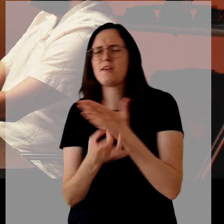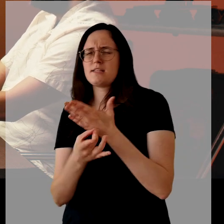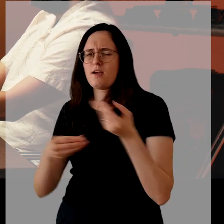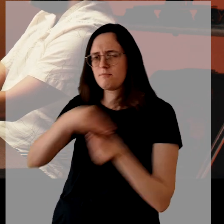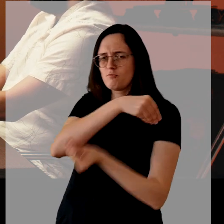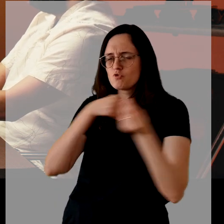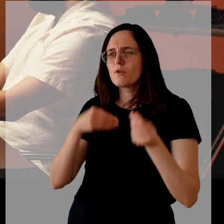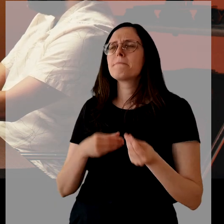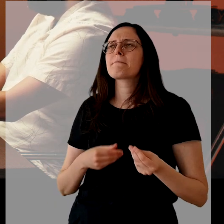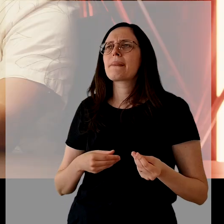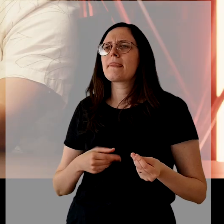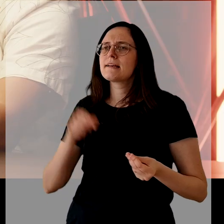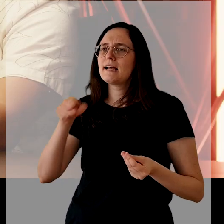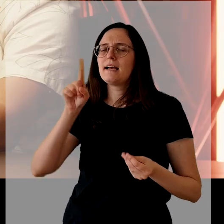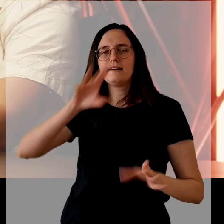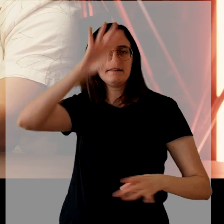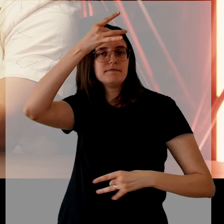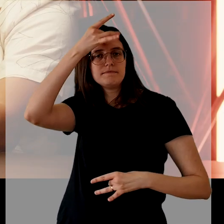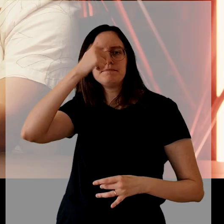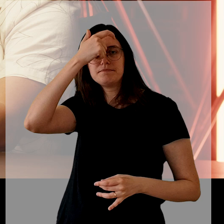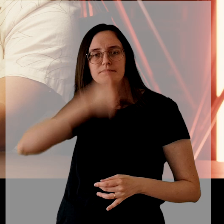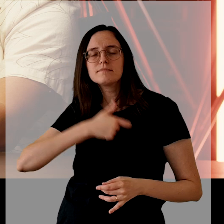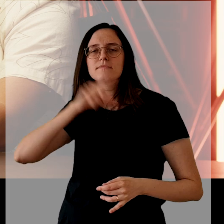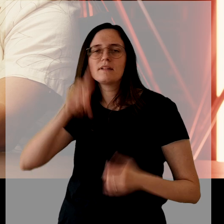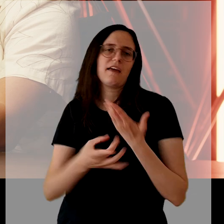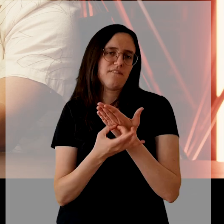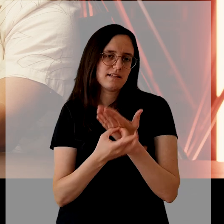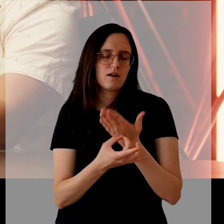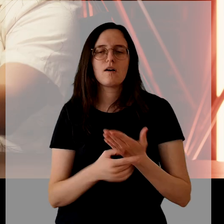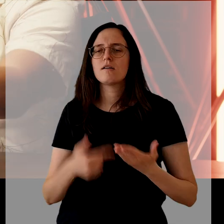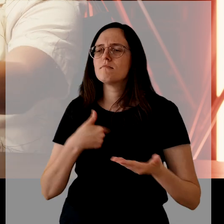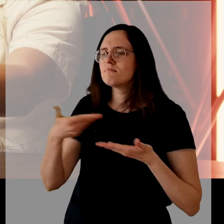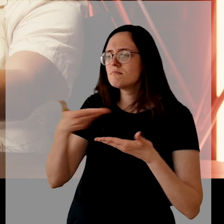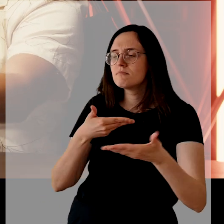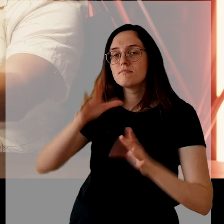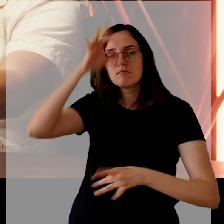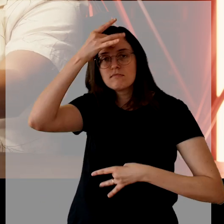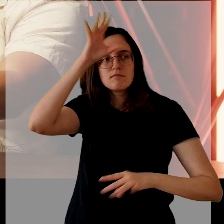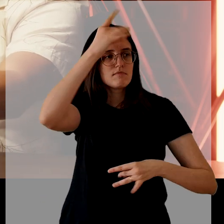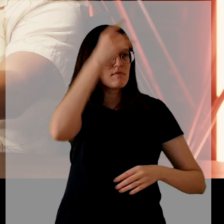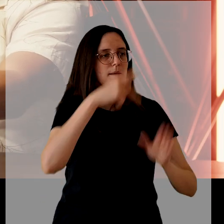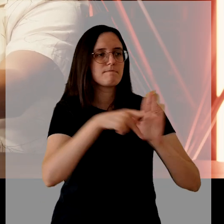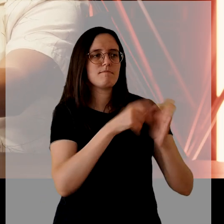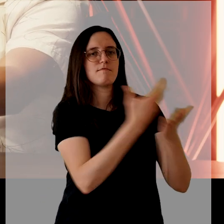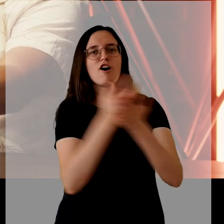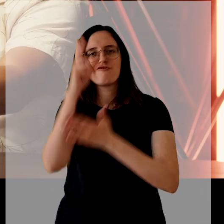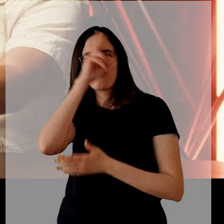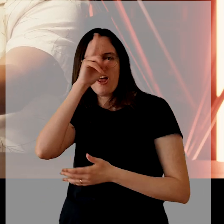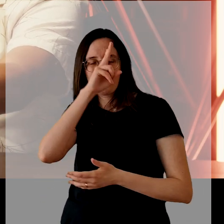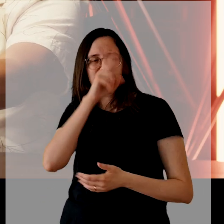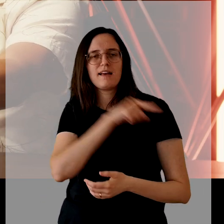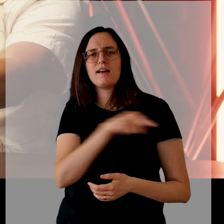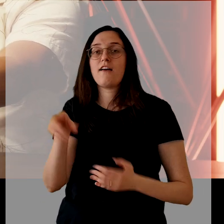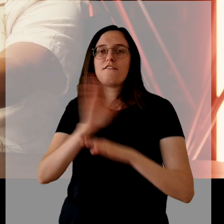ficção. Tem uma personagem ficcional que interagem com personagens documentais. E é um